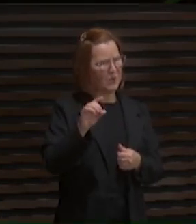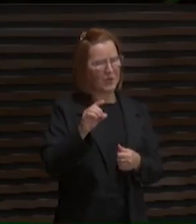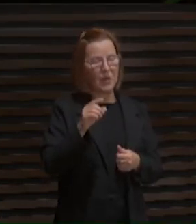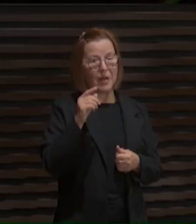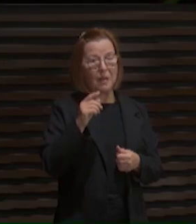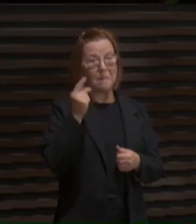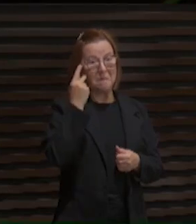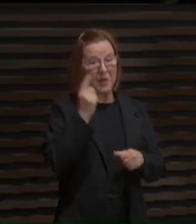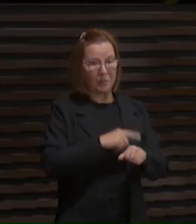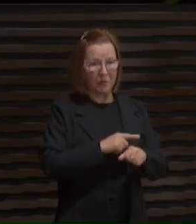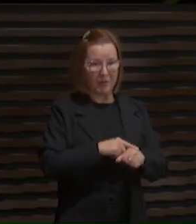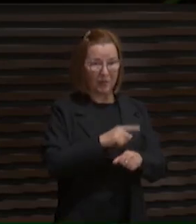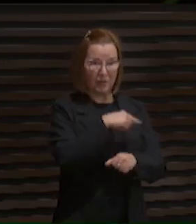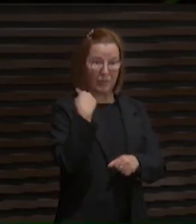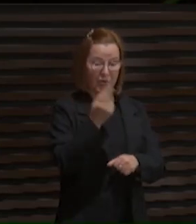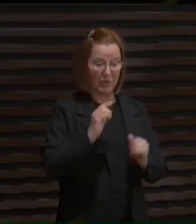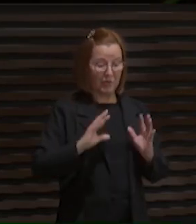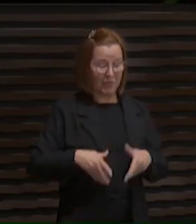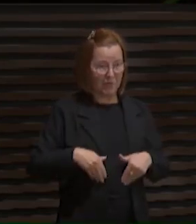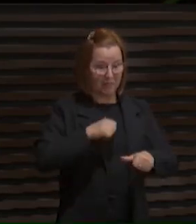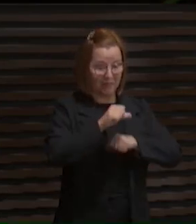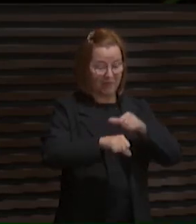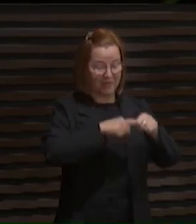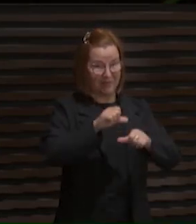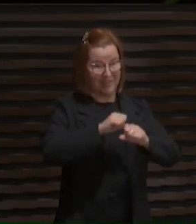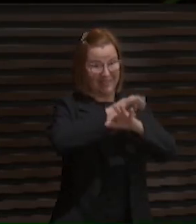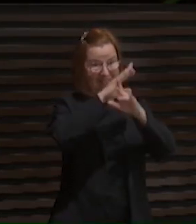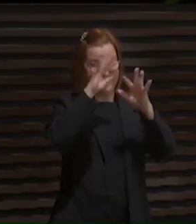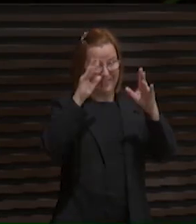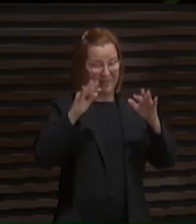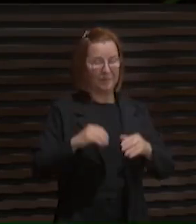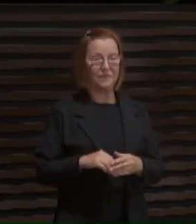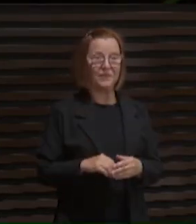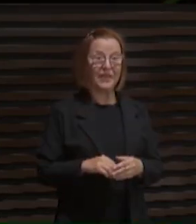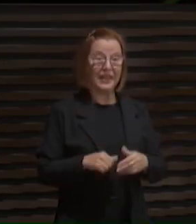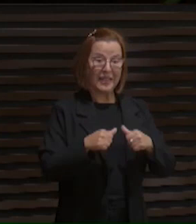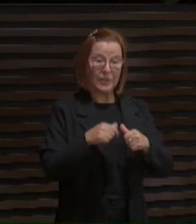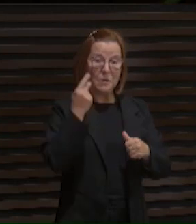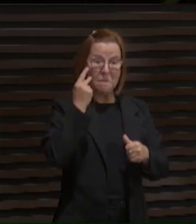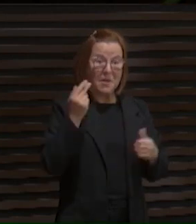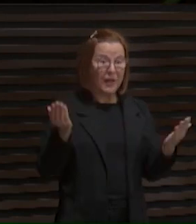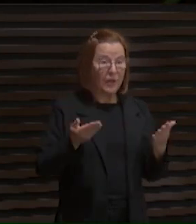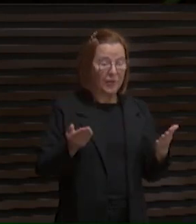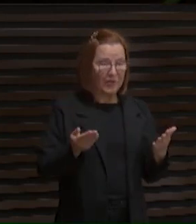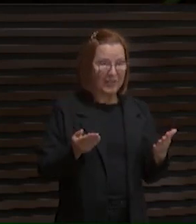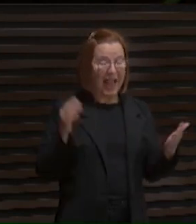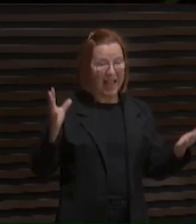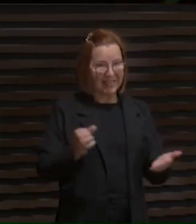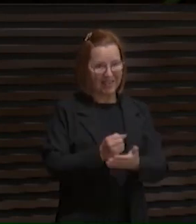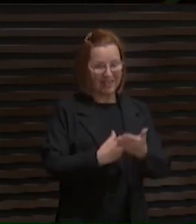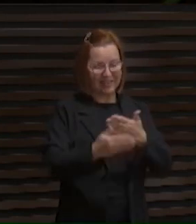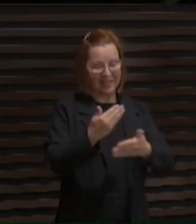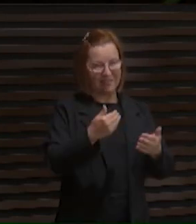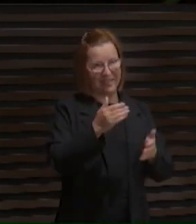é uma realidade hoje. No boletim, meus irmãos, a salvação por meio de Jesus Cristo não